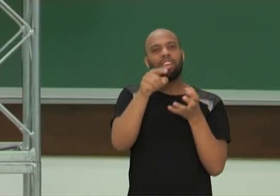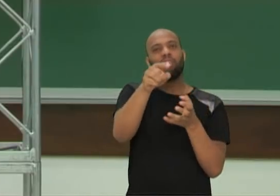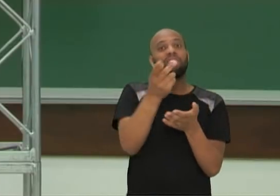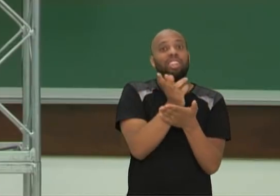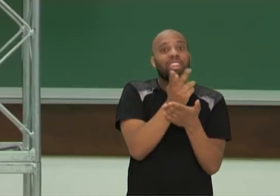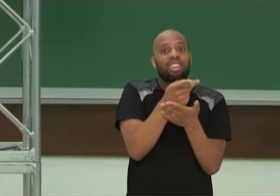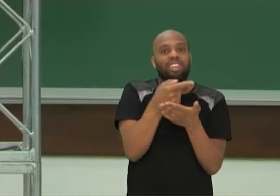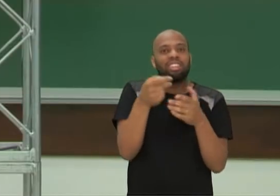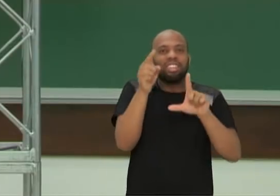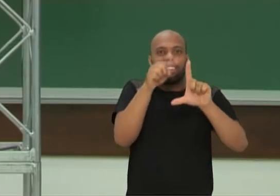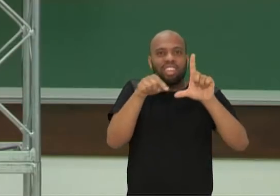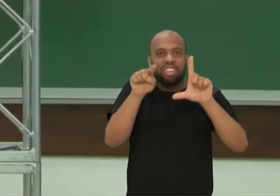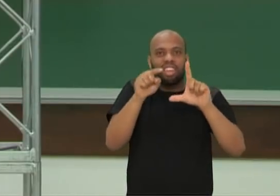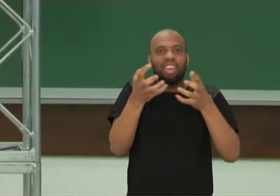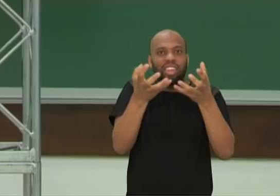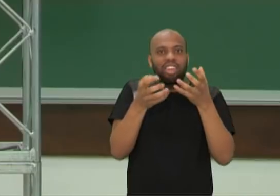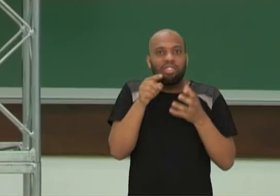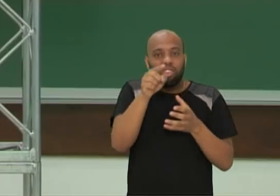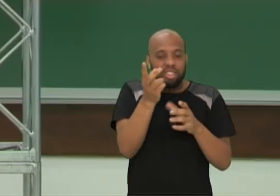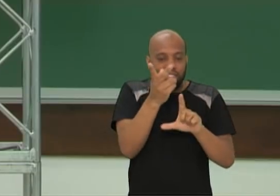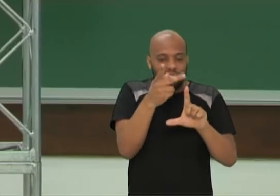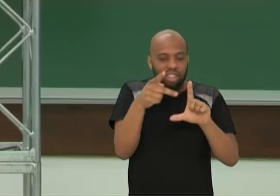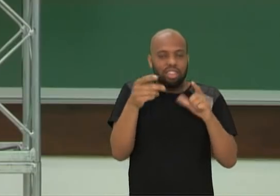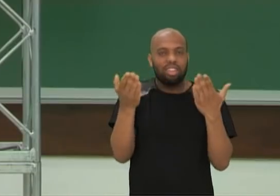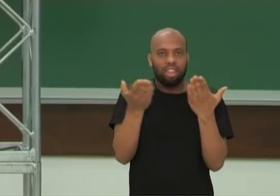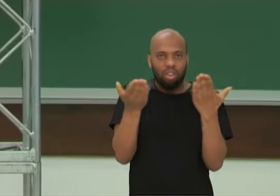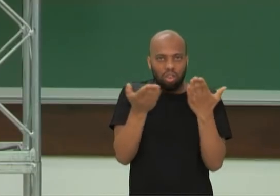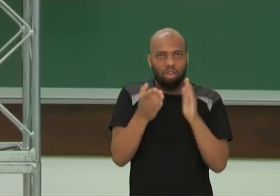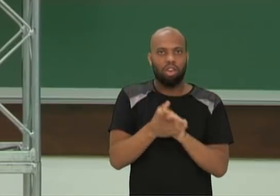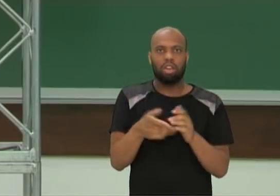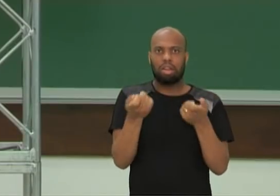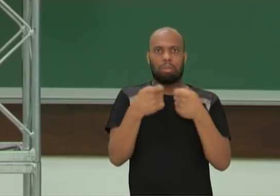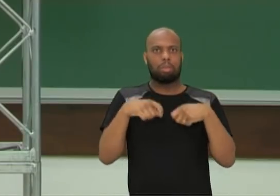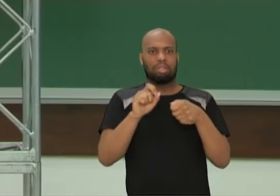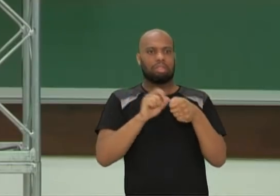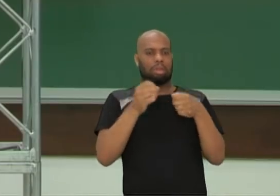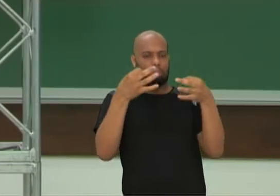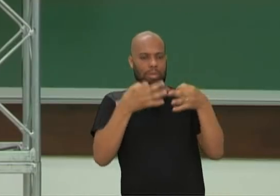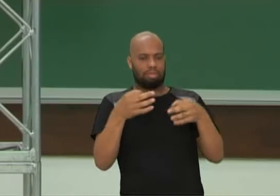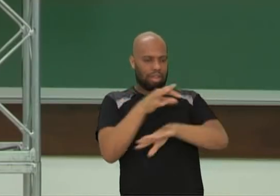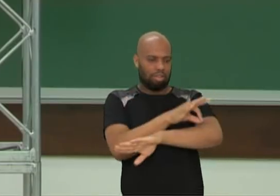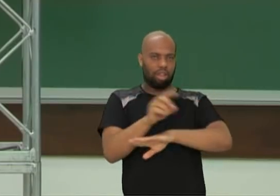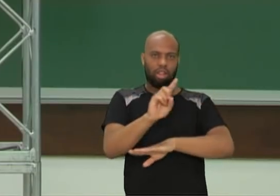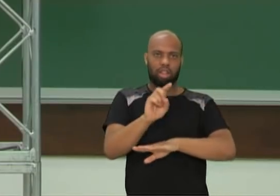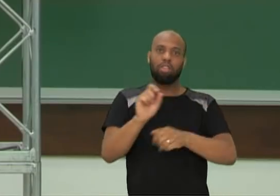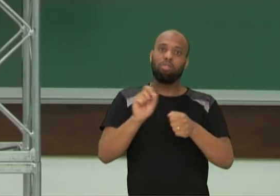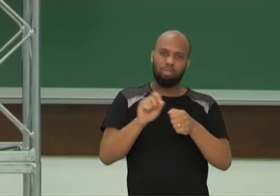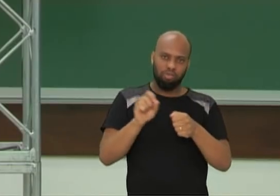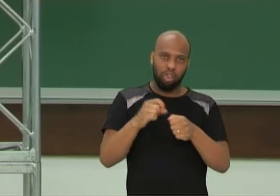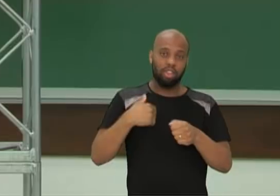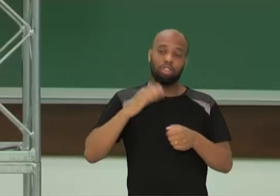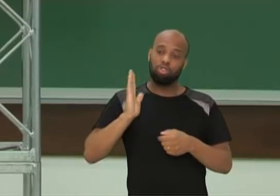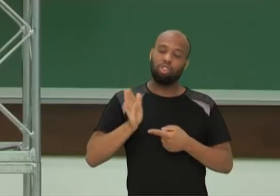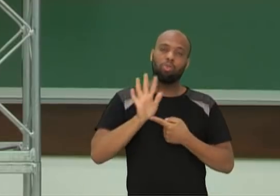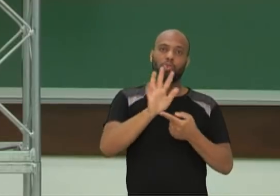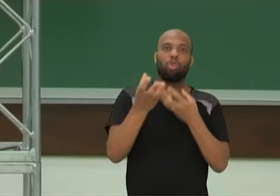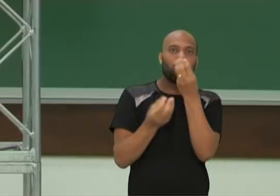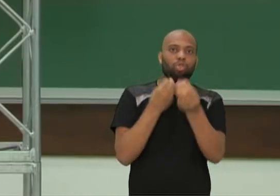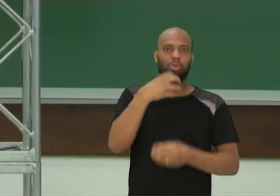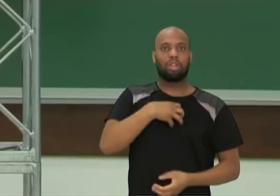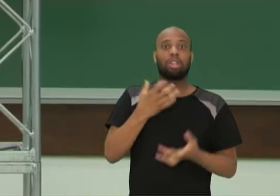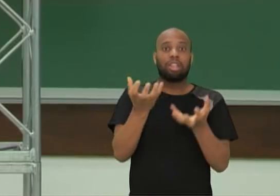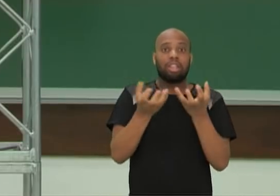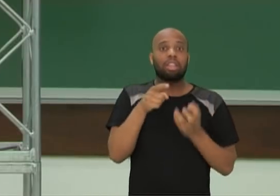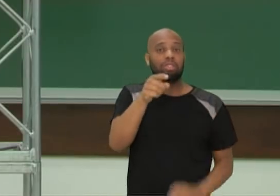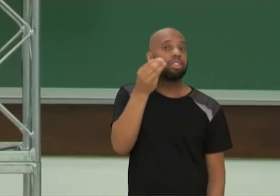essa parábola, né? Não precisa fazer com material de desenho geométrico. Faz um esboço, eu já mostro para vocês como é que ela fica, mas eu